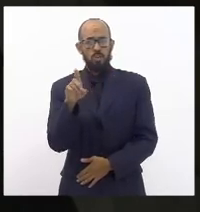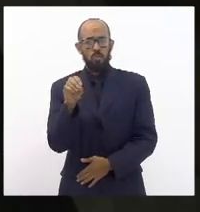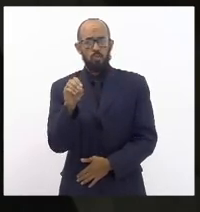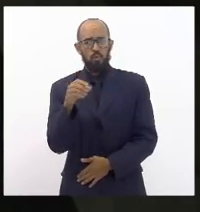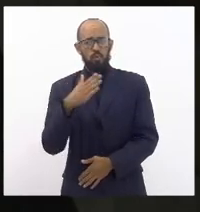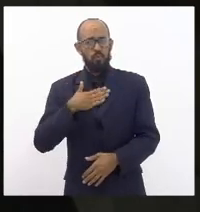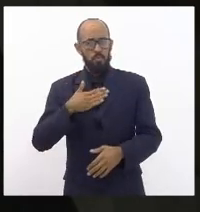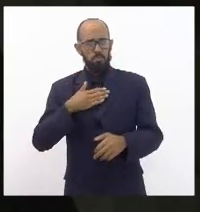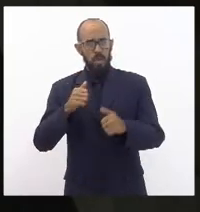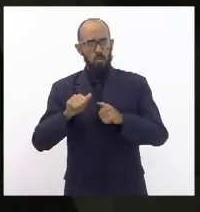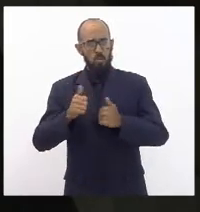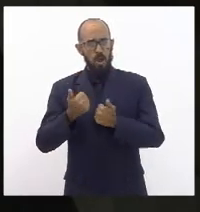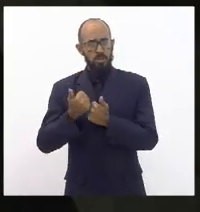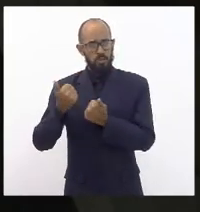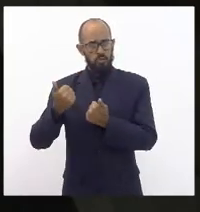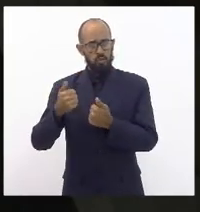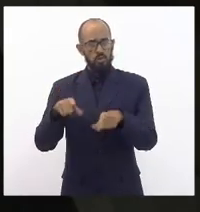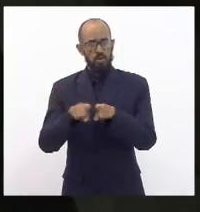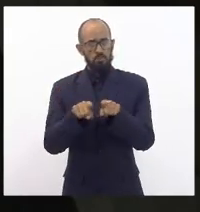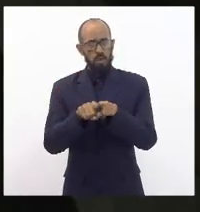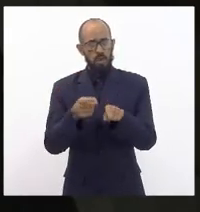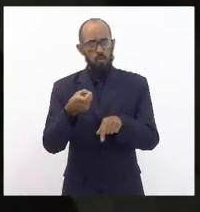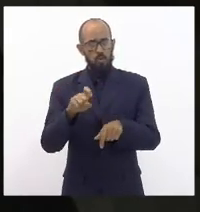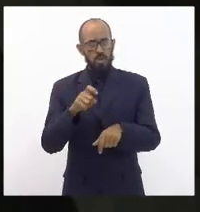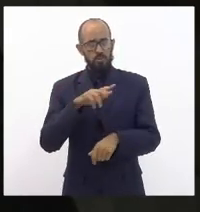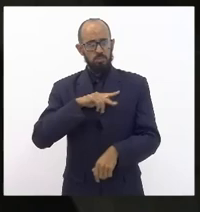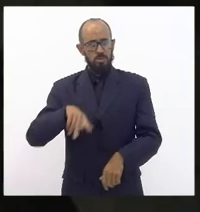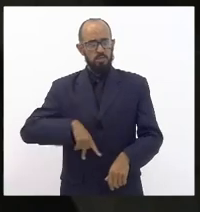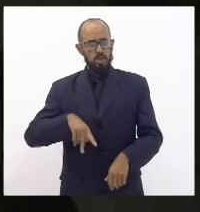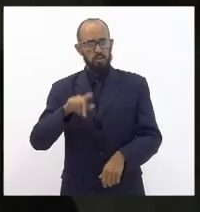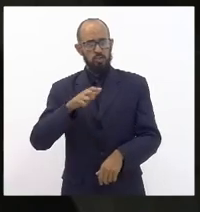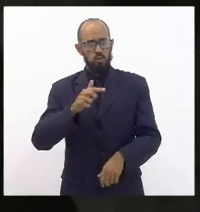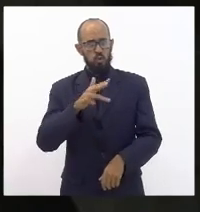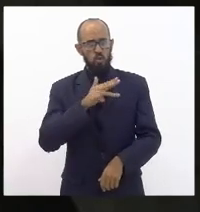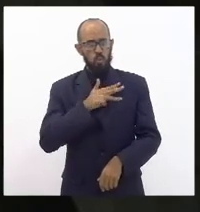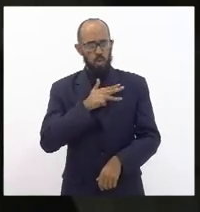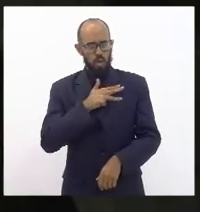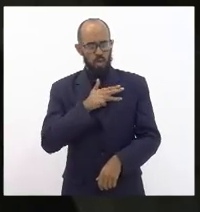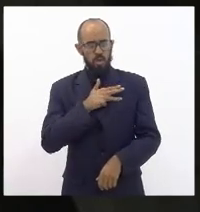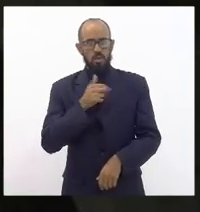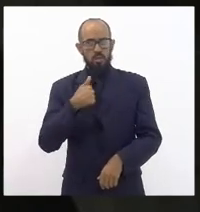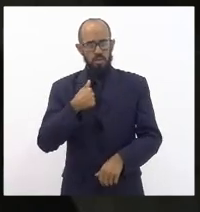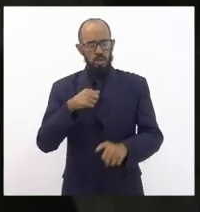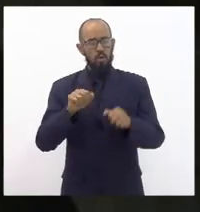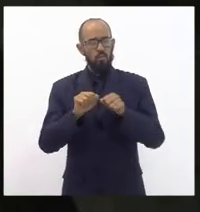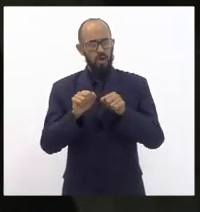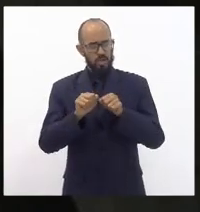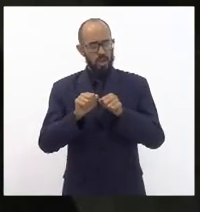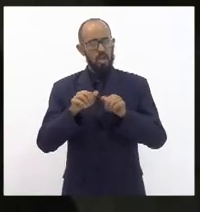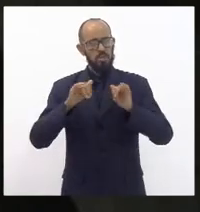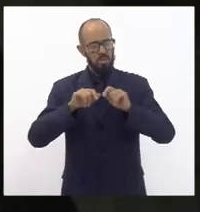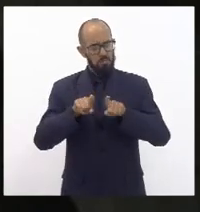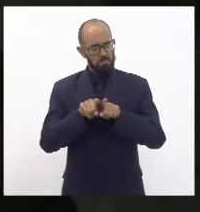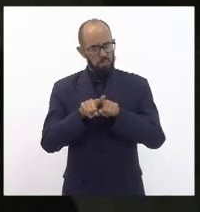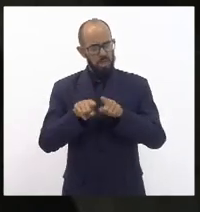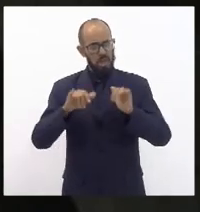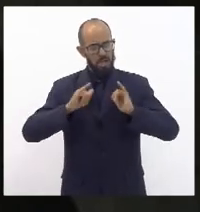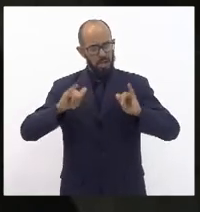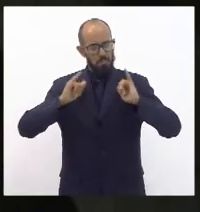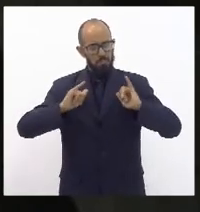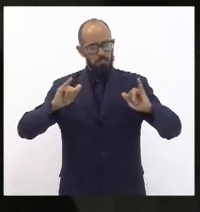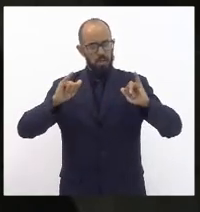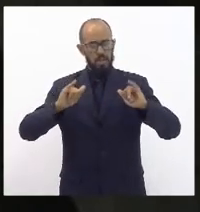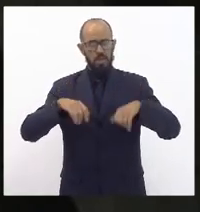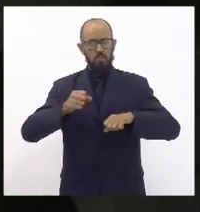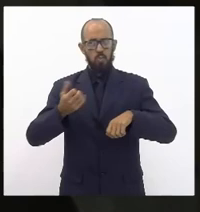Faça menção também Lula o presidente Lula cuja campanha presidencial farei novamente agora em 2022